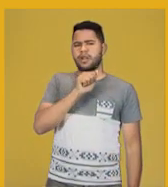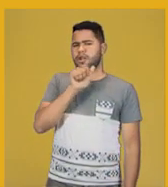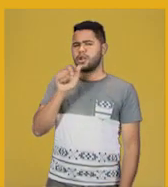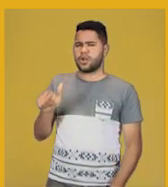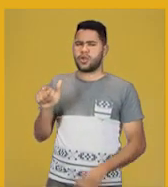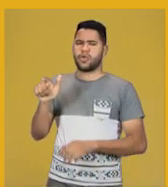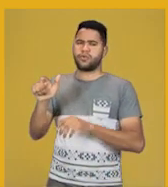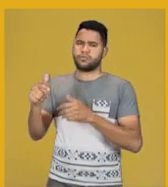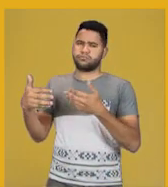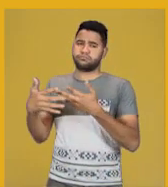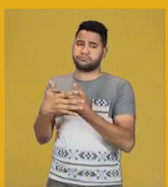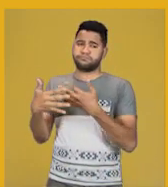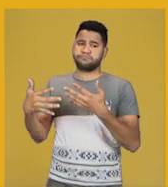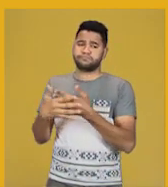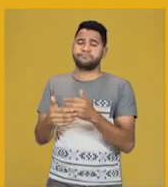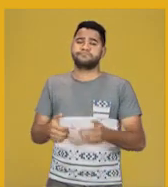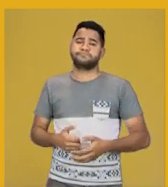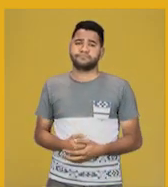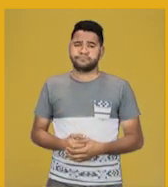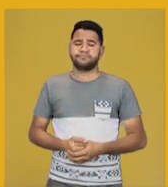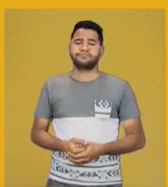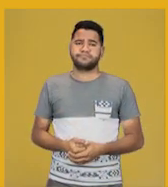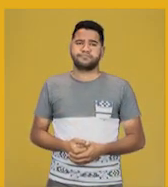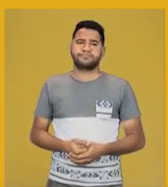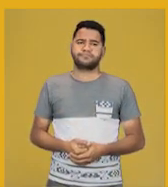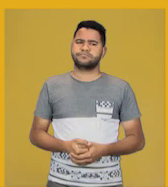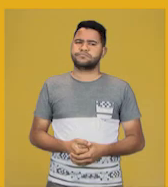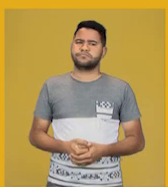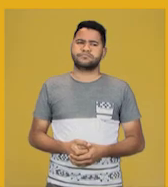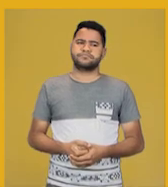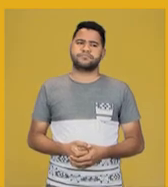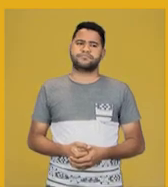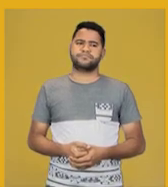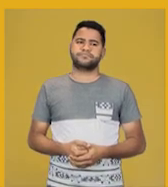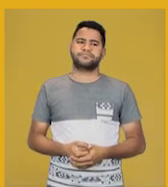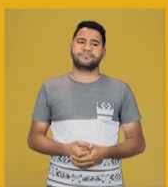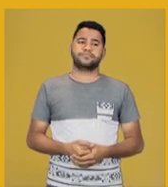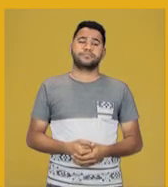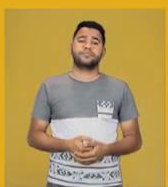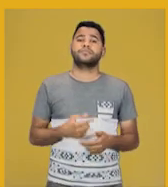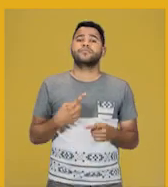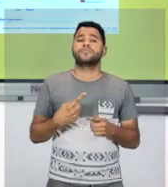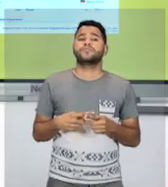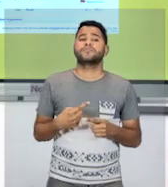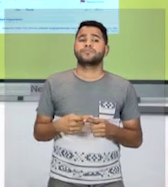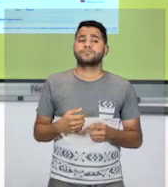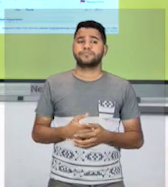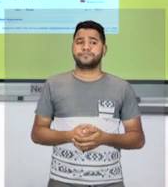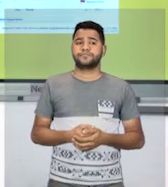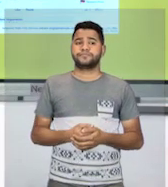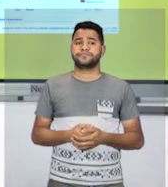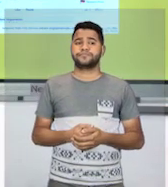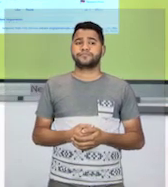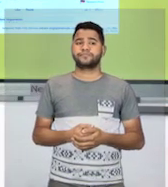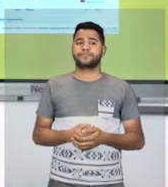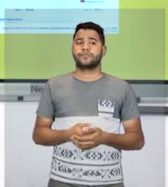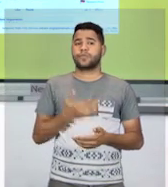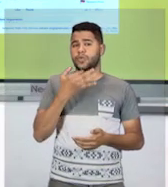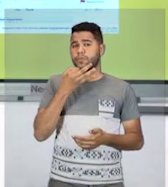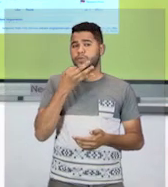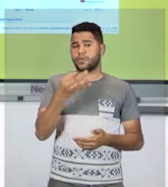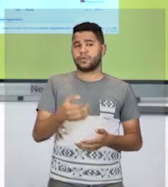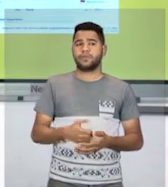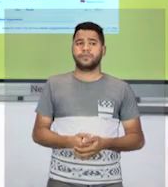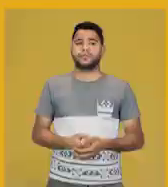healthy Hair viver então no interior é muito melhor porque Então temos lá né uma opinião